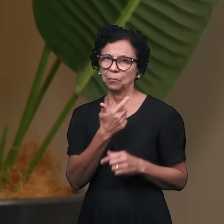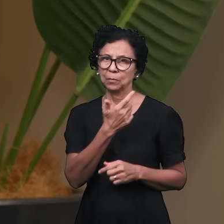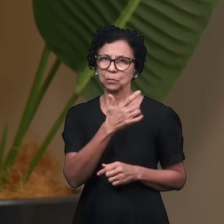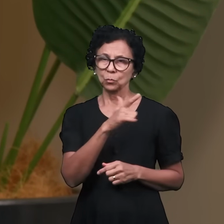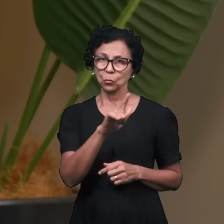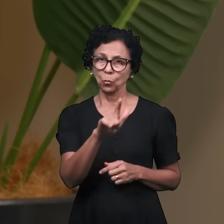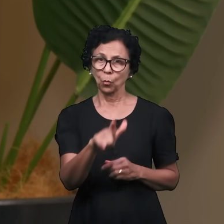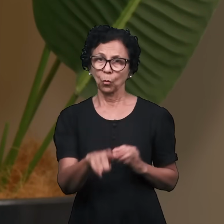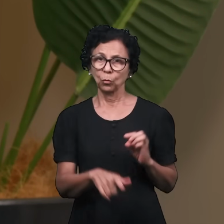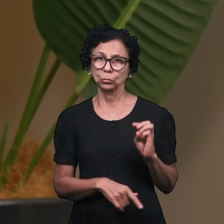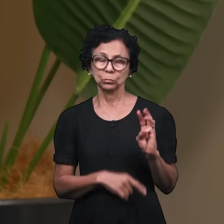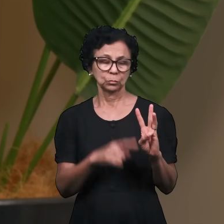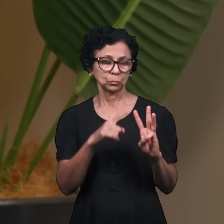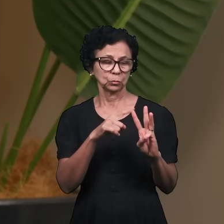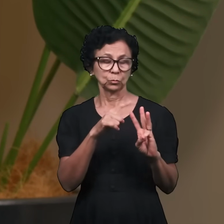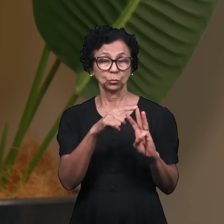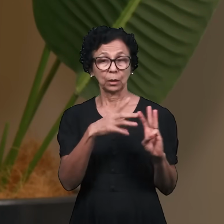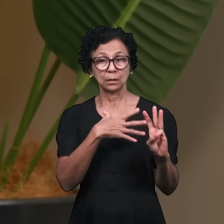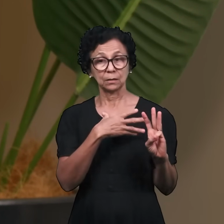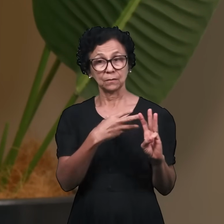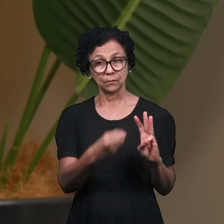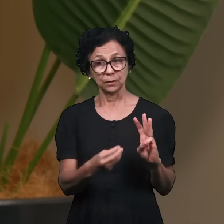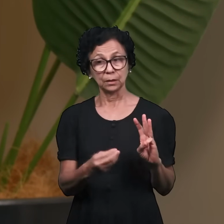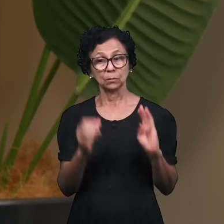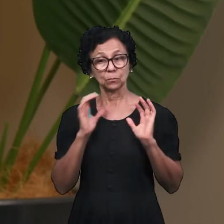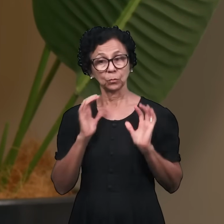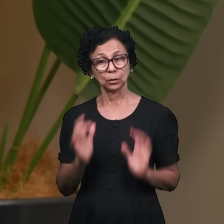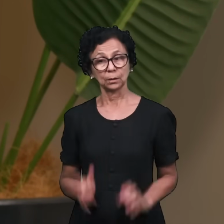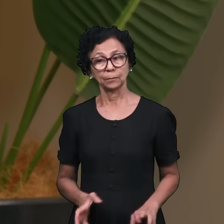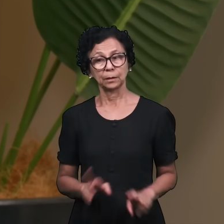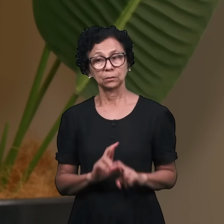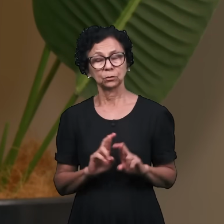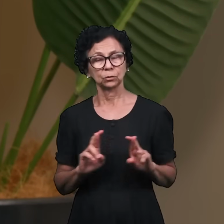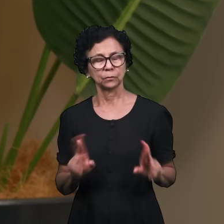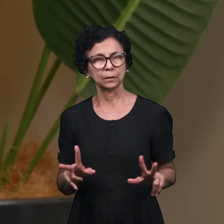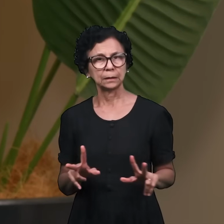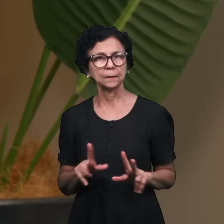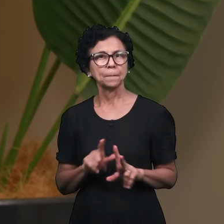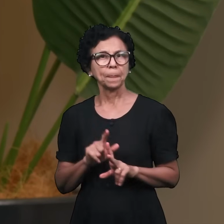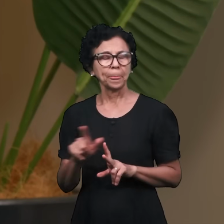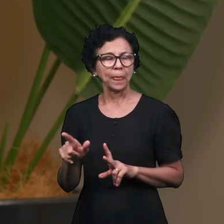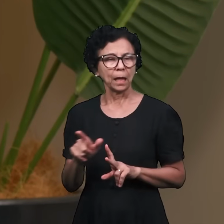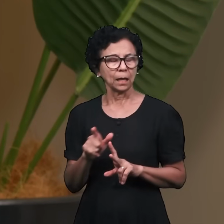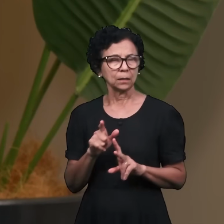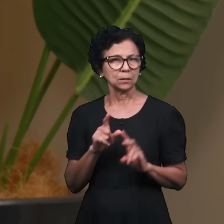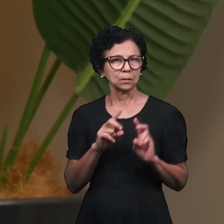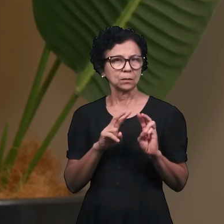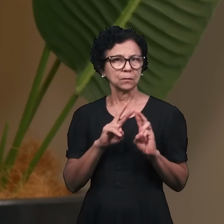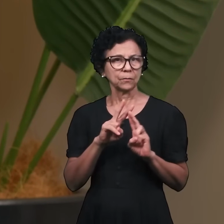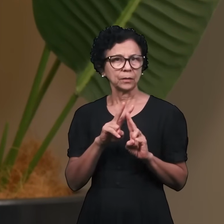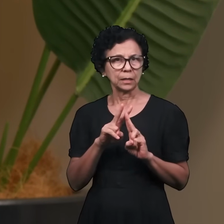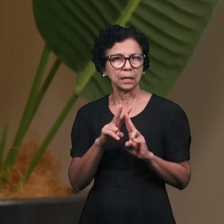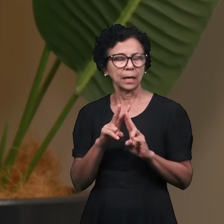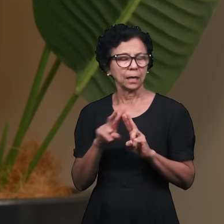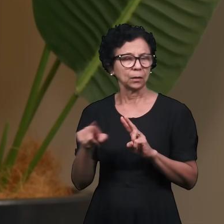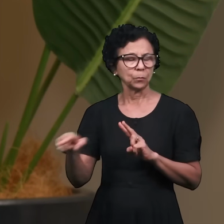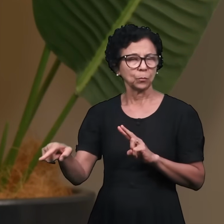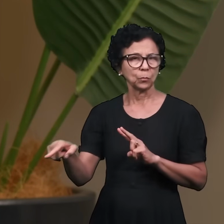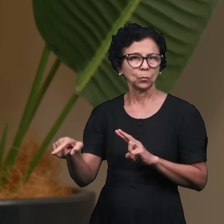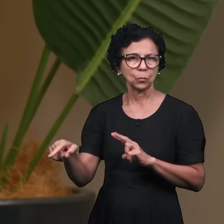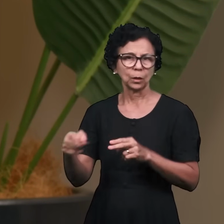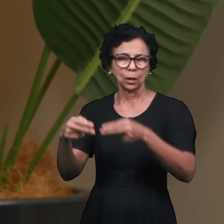outra conduta. Então a palavra diz que eles vieram prudentemente, sem olhar a cena, né, com uma roupa,